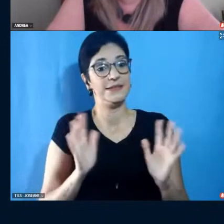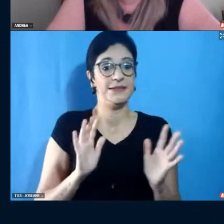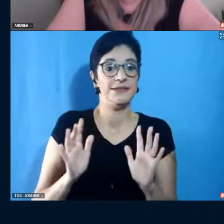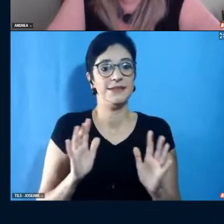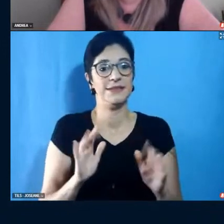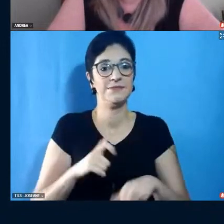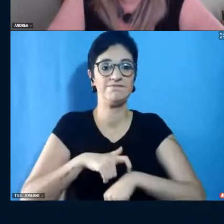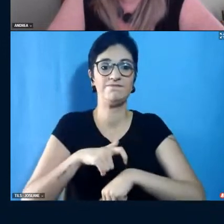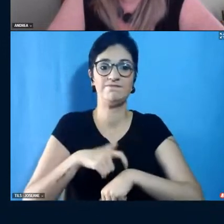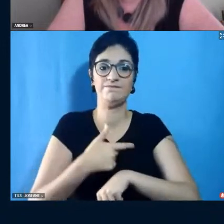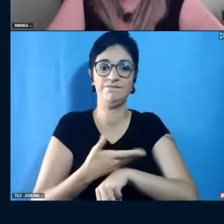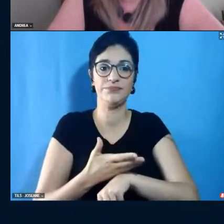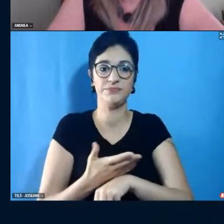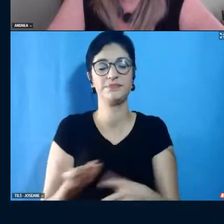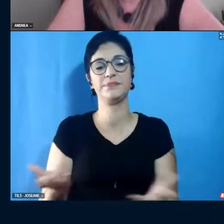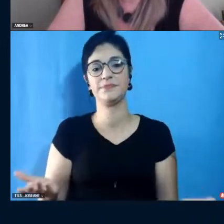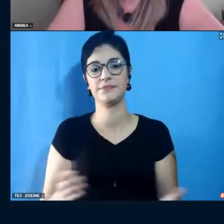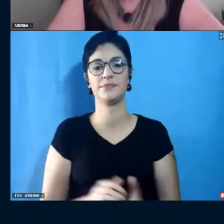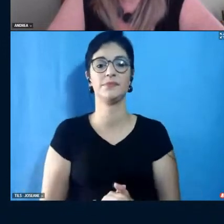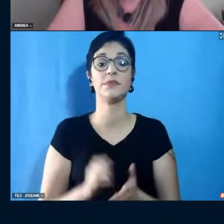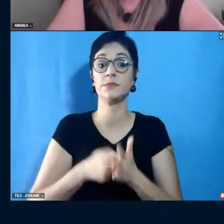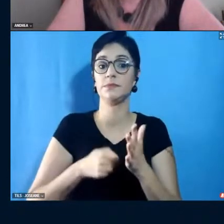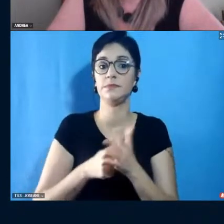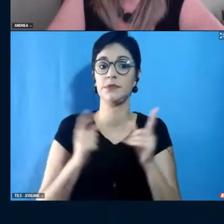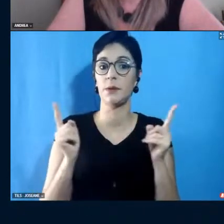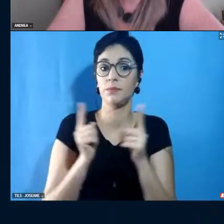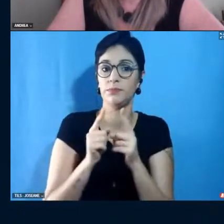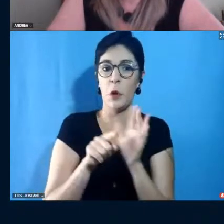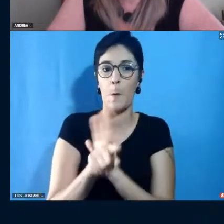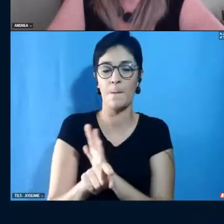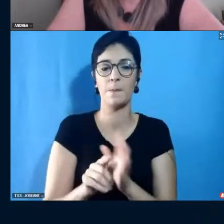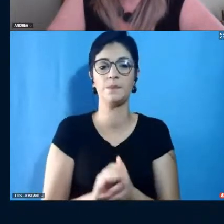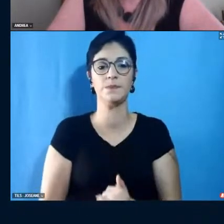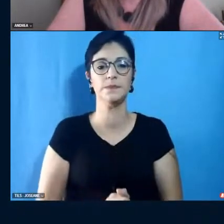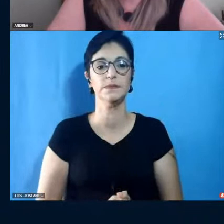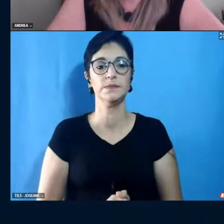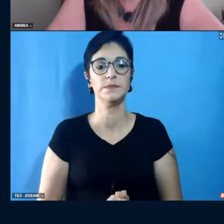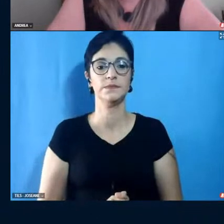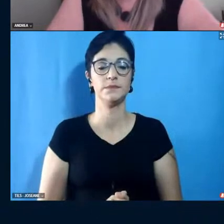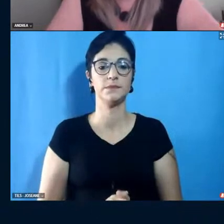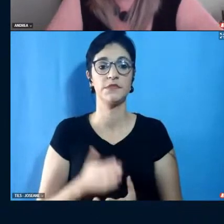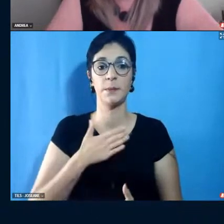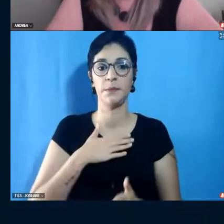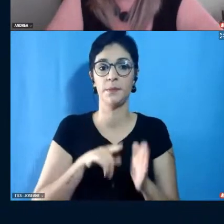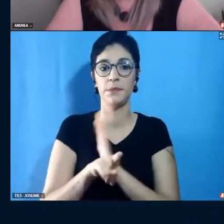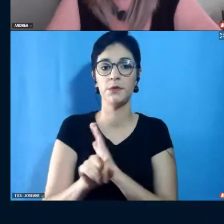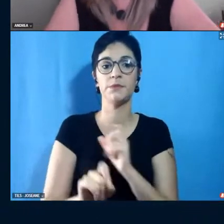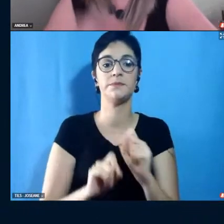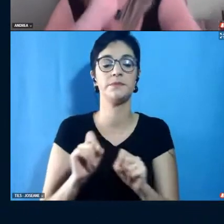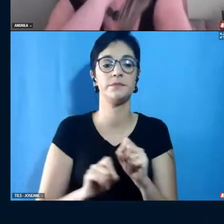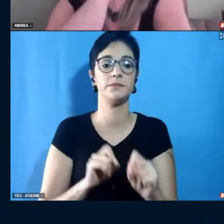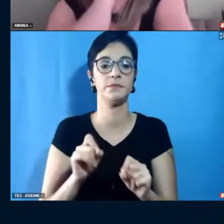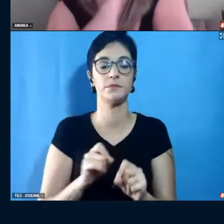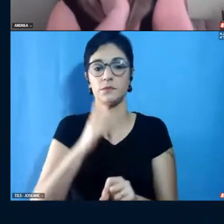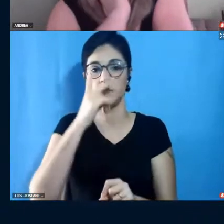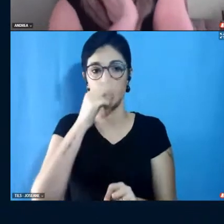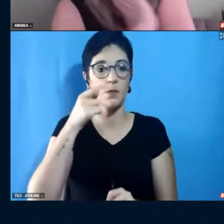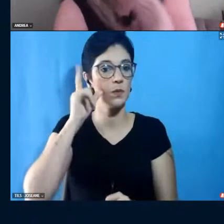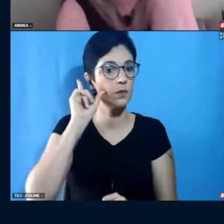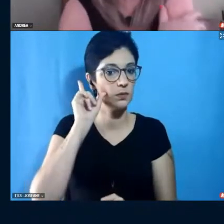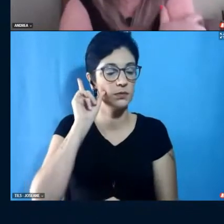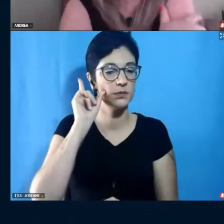que... vamos tentar ser curtos nas perguntas, já vou adiantando aqui. A minha pergunta, vou repetir a pergunta que eu fiz ontem